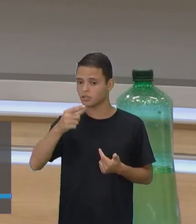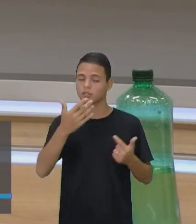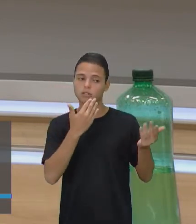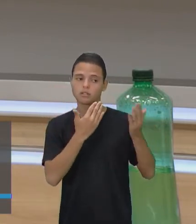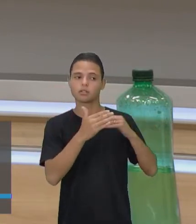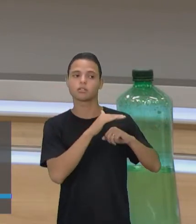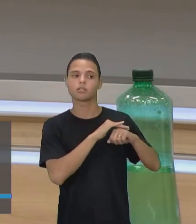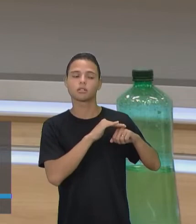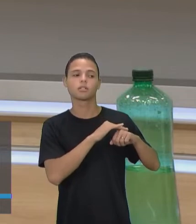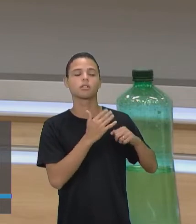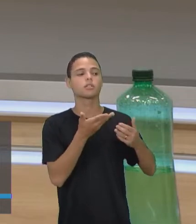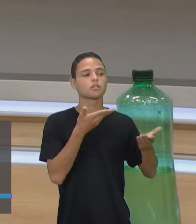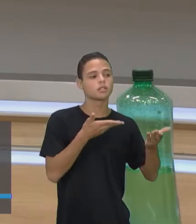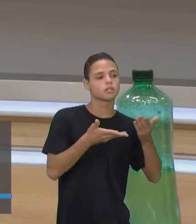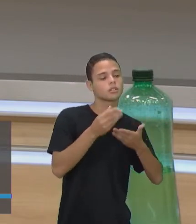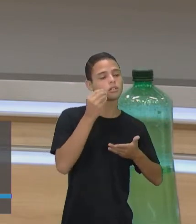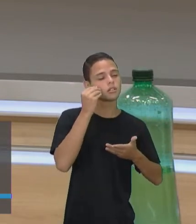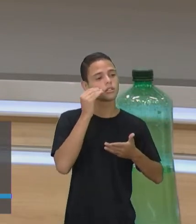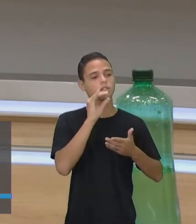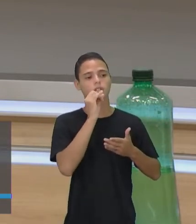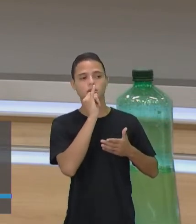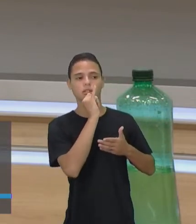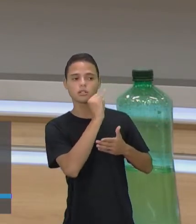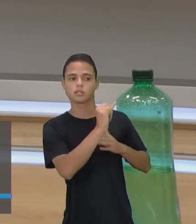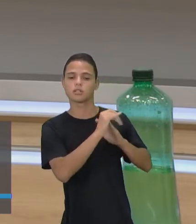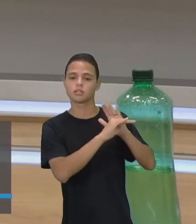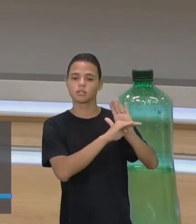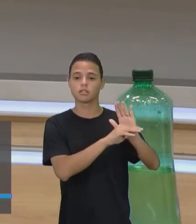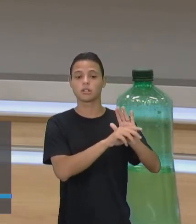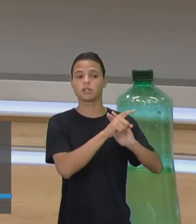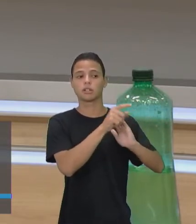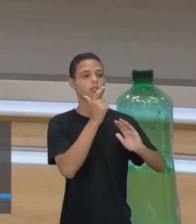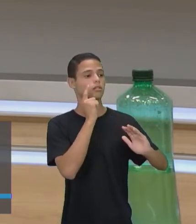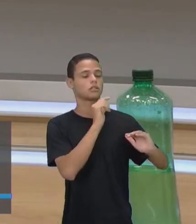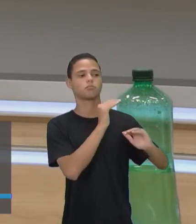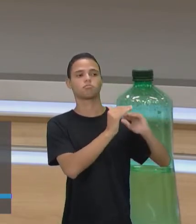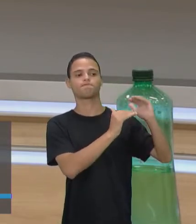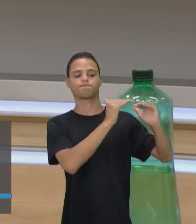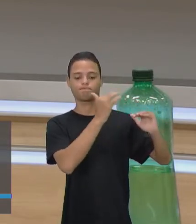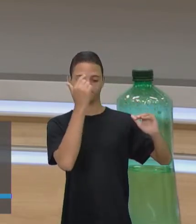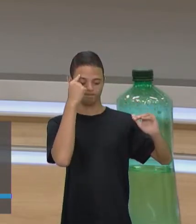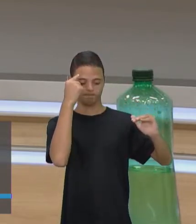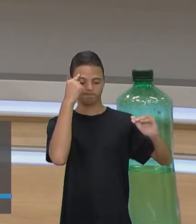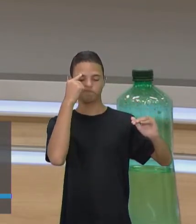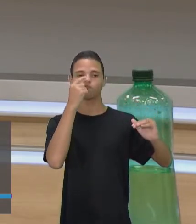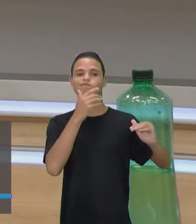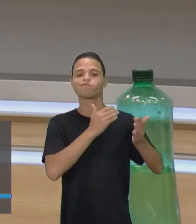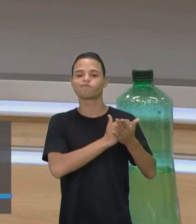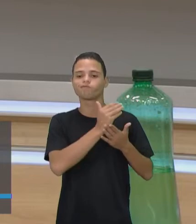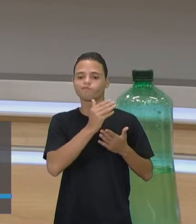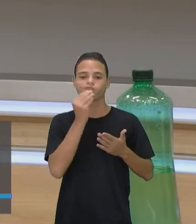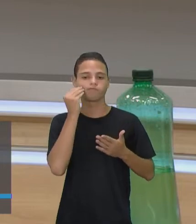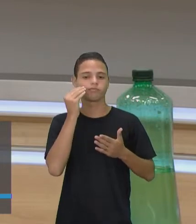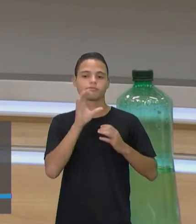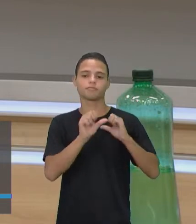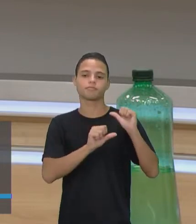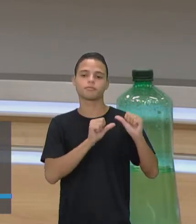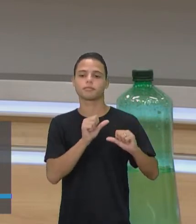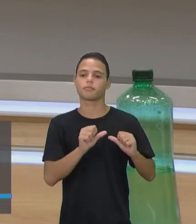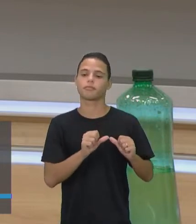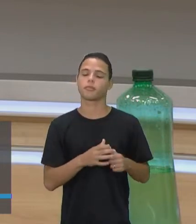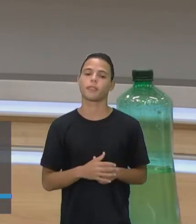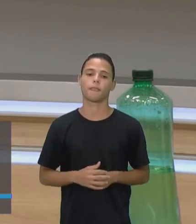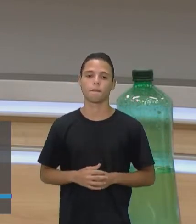você dialogar, você conscientizar quem está ao seu redor, ao ponto das pessoas também entenderem o quão importante é e levar essa informação para as